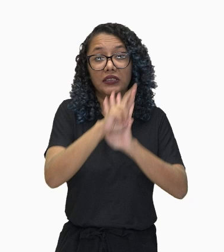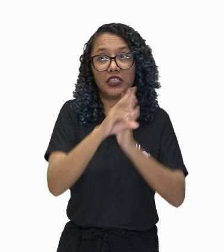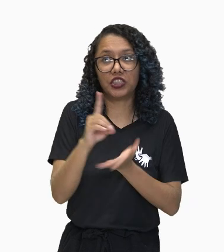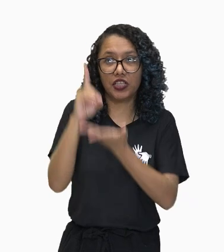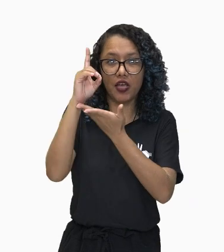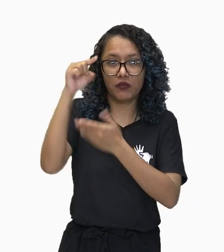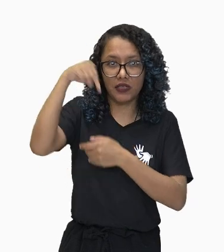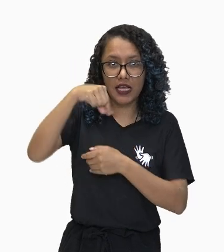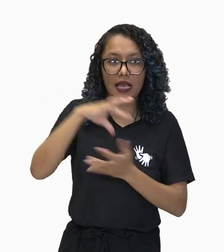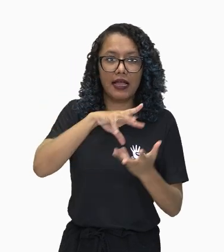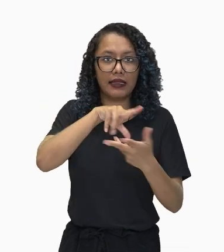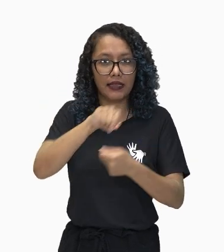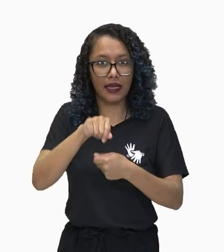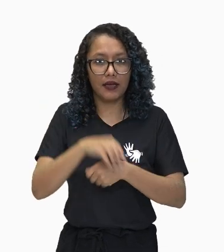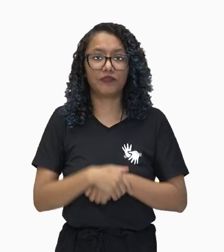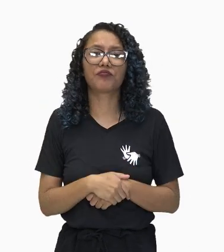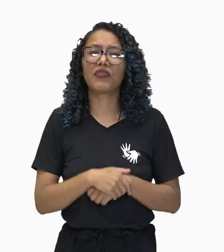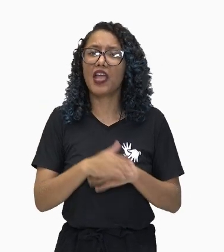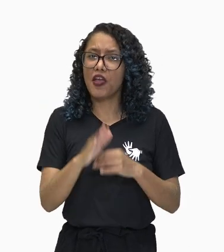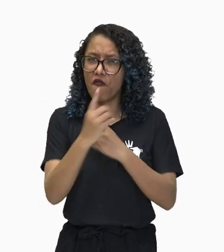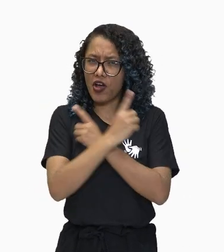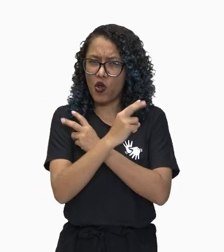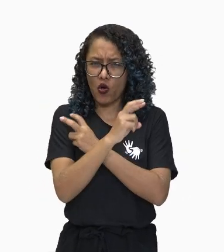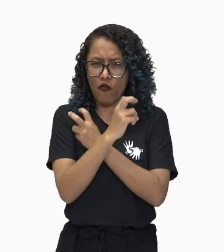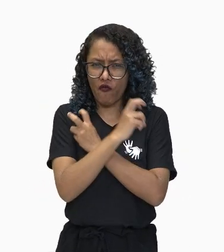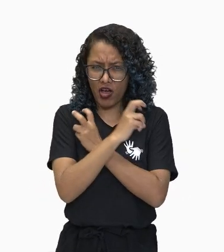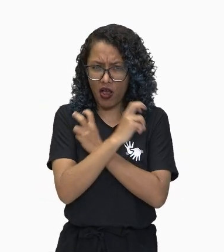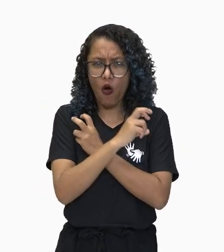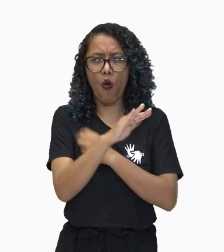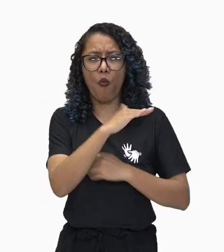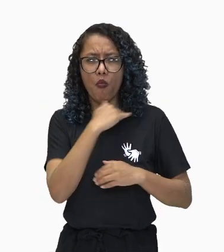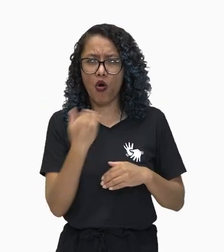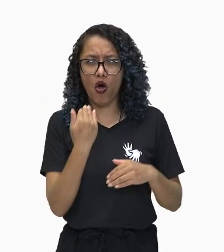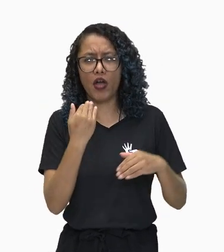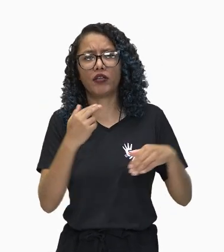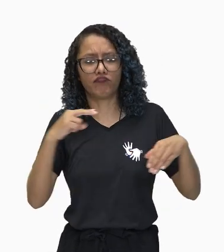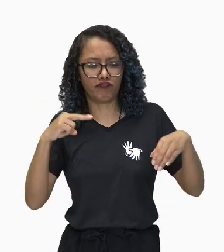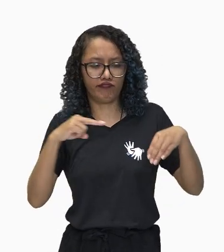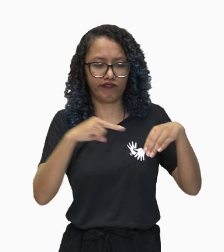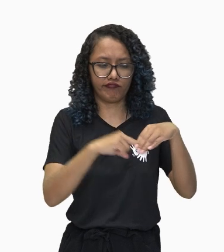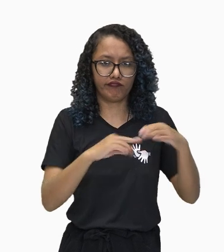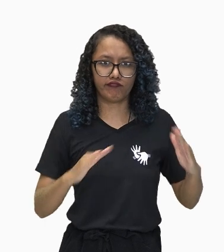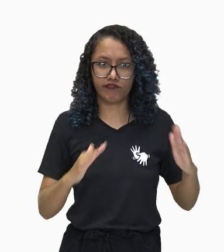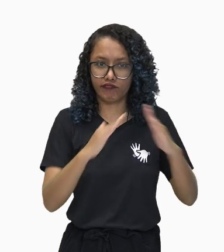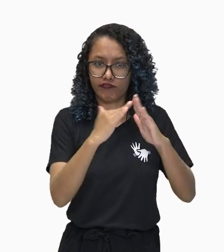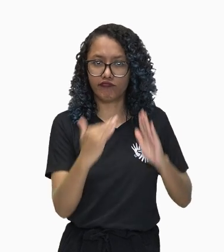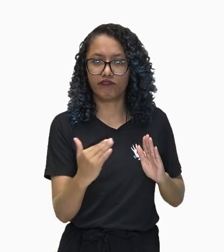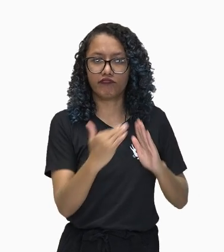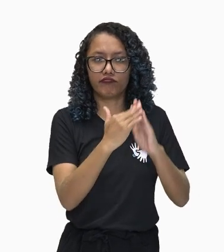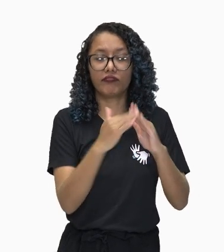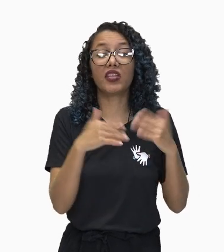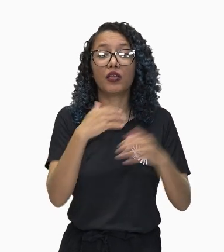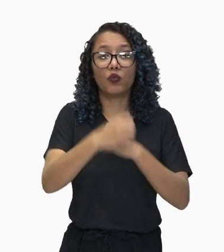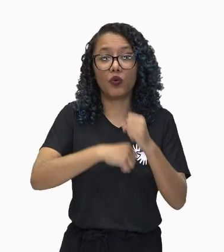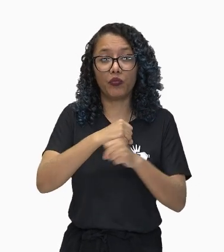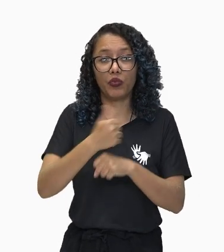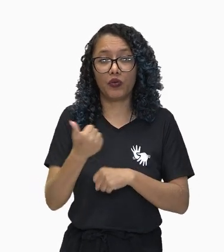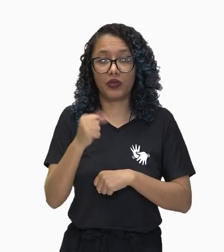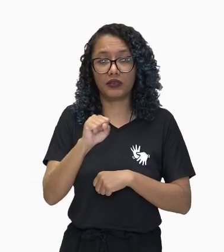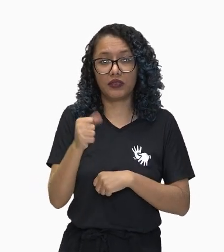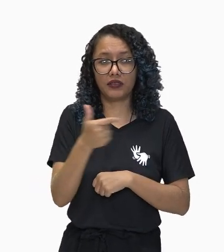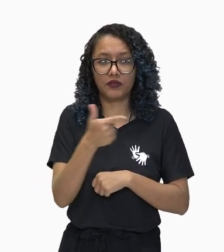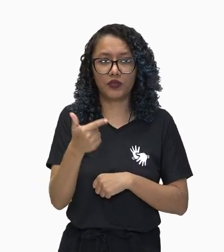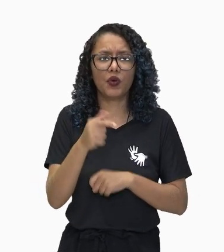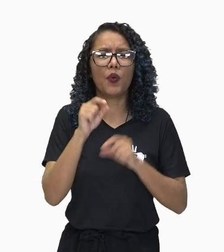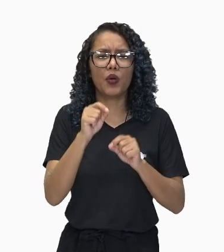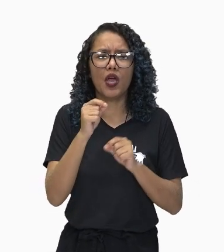em suas próprias pirâmides. Em 1822, quando o francês Jean-François Champollion decifrou os